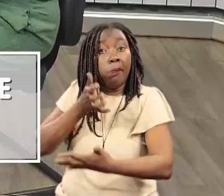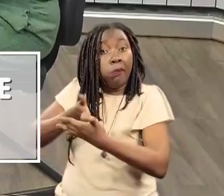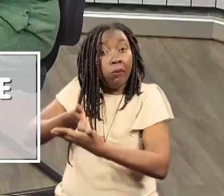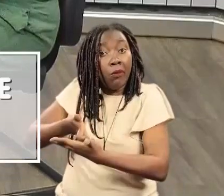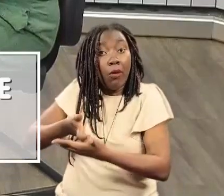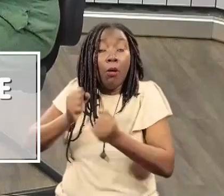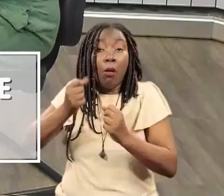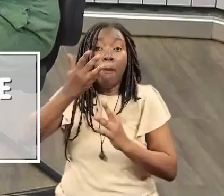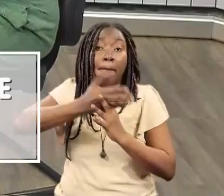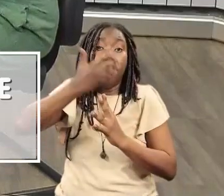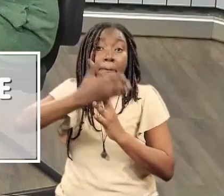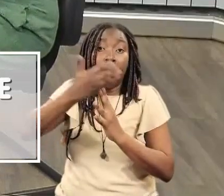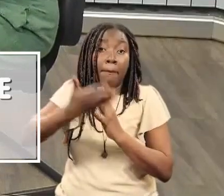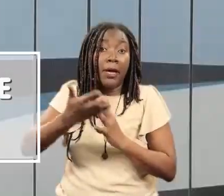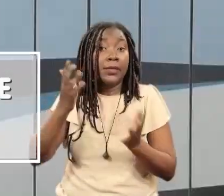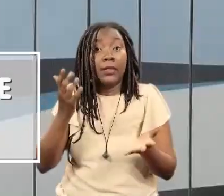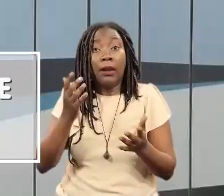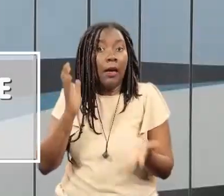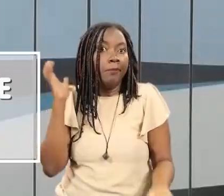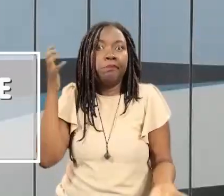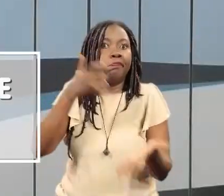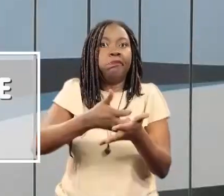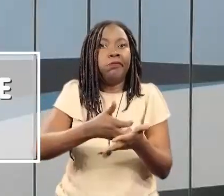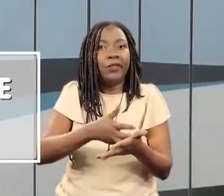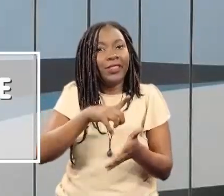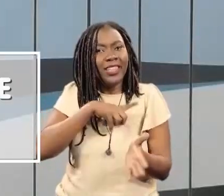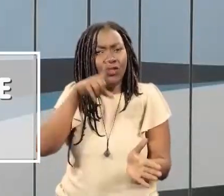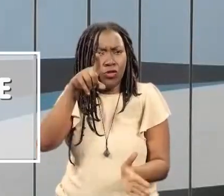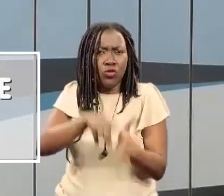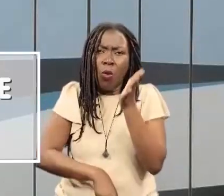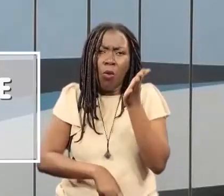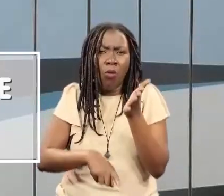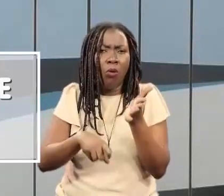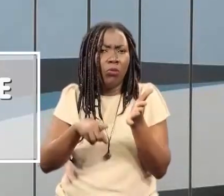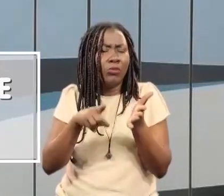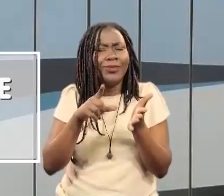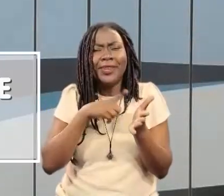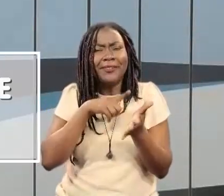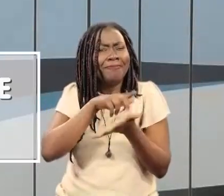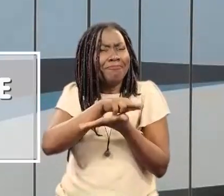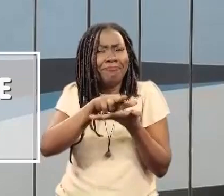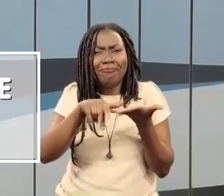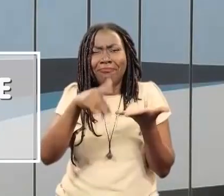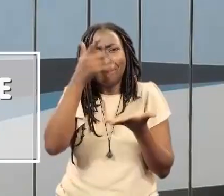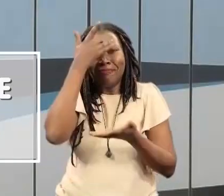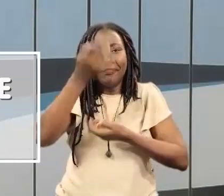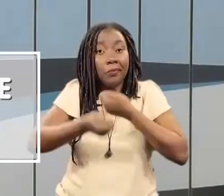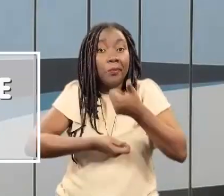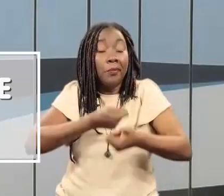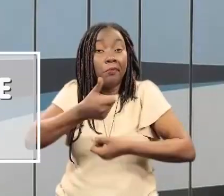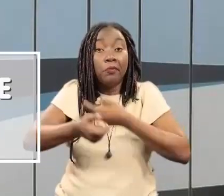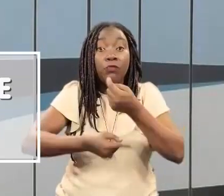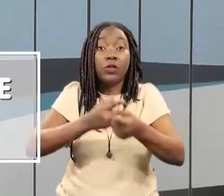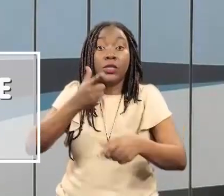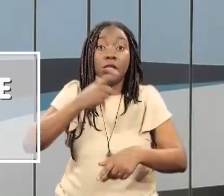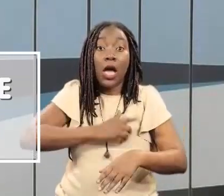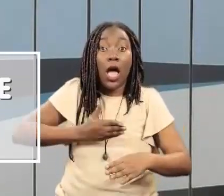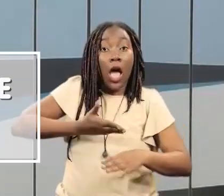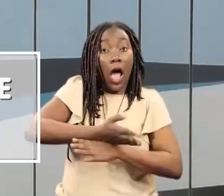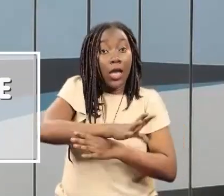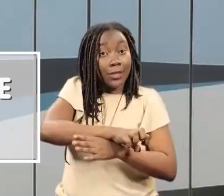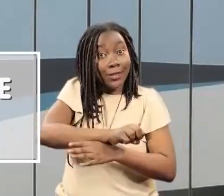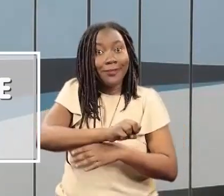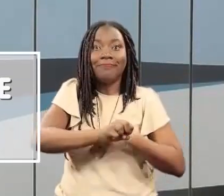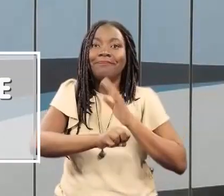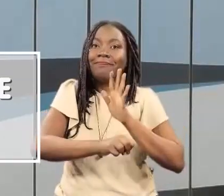pode parcelar, pode pagar à vista, tem desconto se é no Pix, tem várias facilidades de pagamento para ter acesso a essa ferramenta, né? Mas,